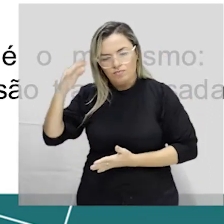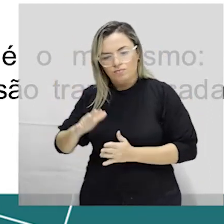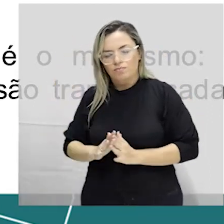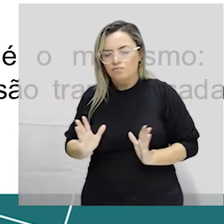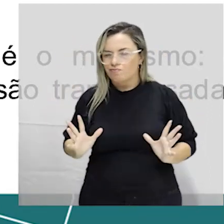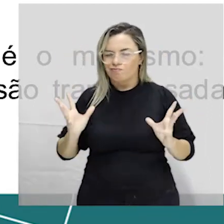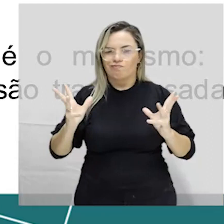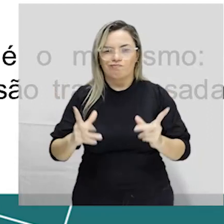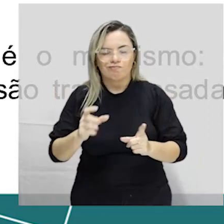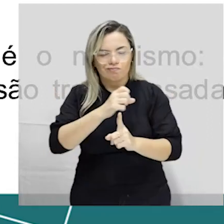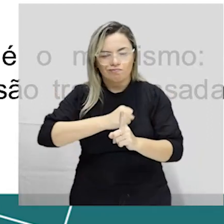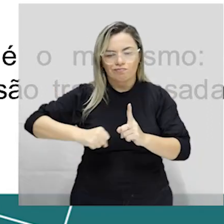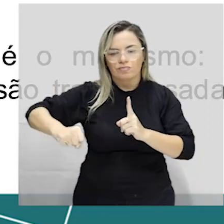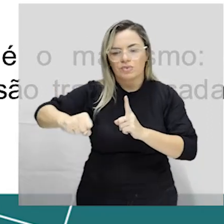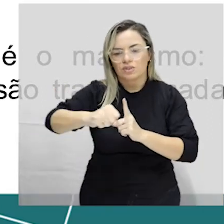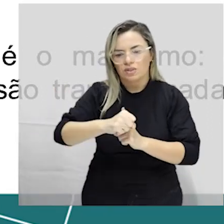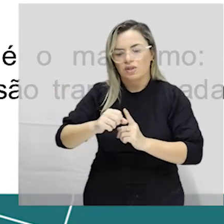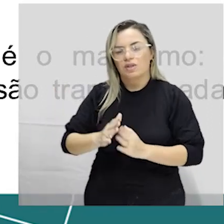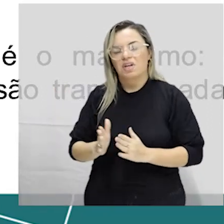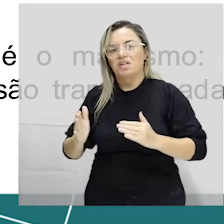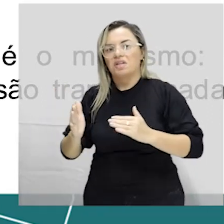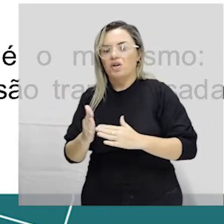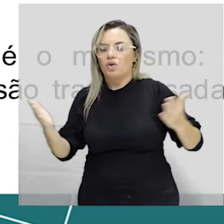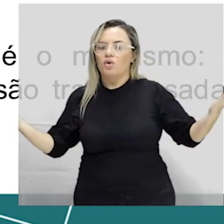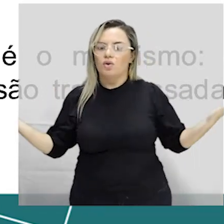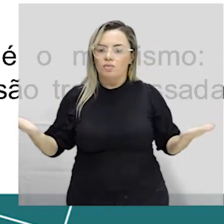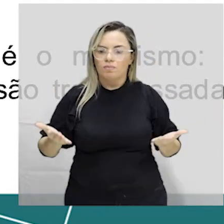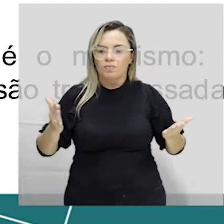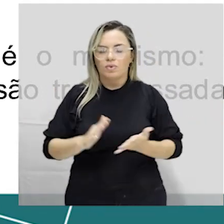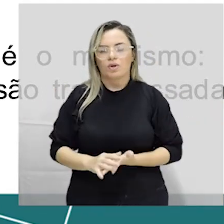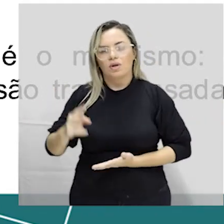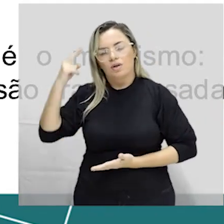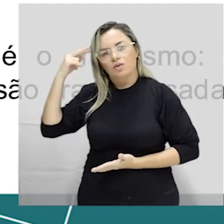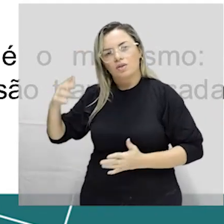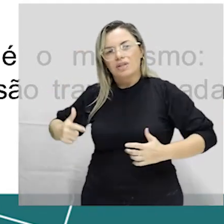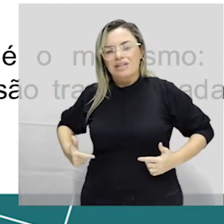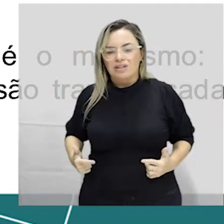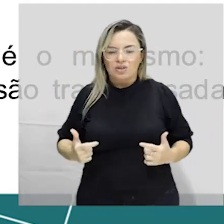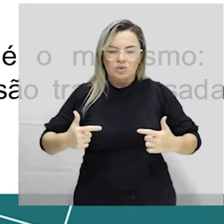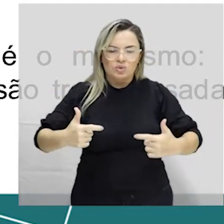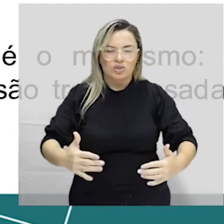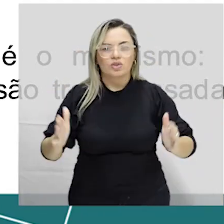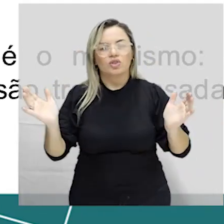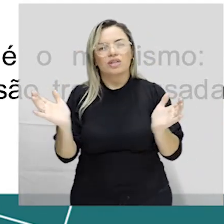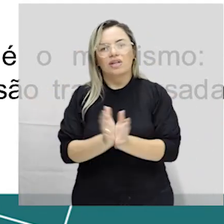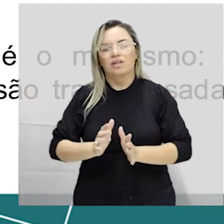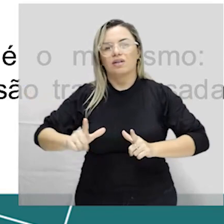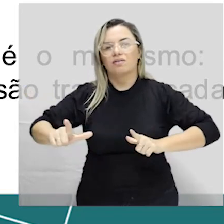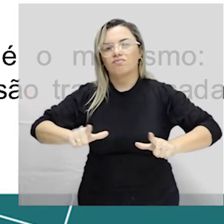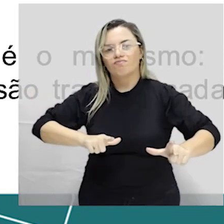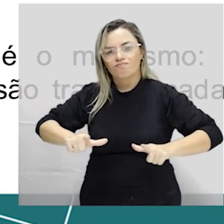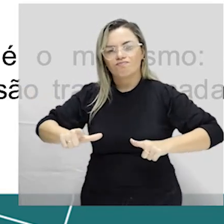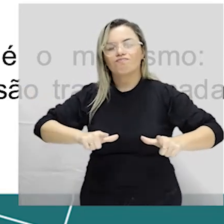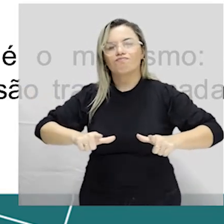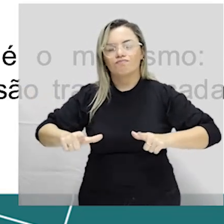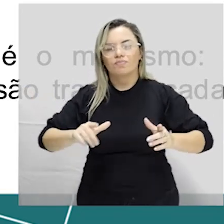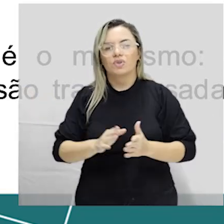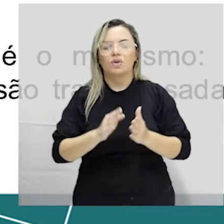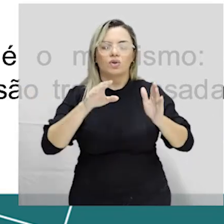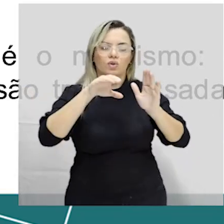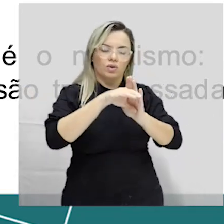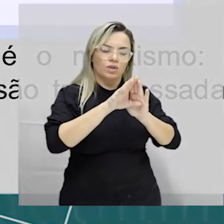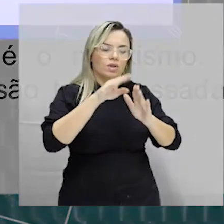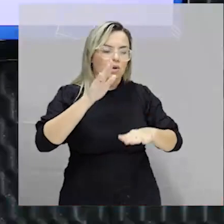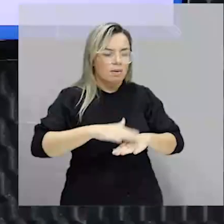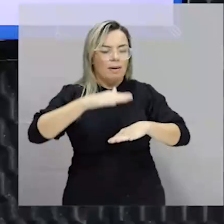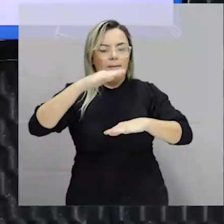as sociedades que até hoje existem é a história da luta de classes. Lembra que eu falei para ti? Luta de classes é o conceito mais